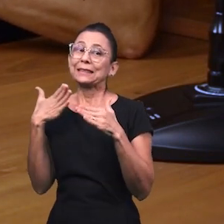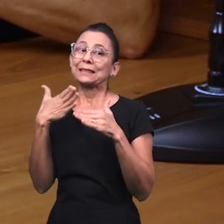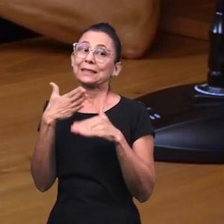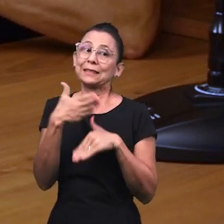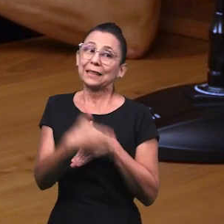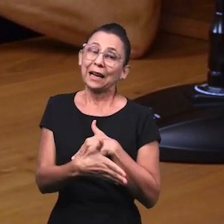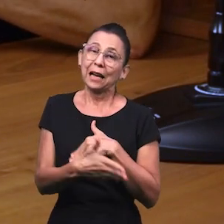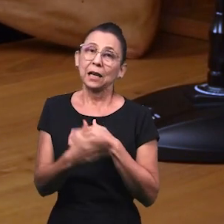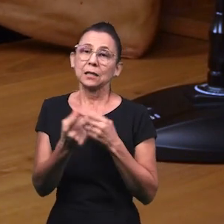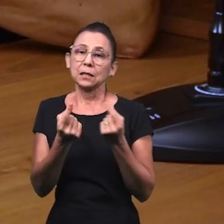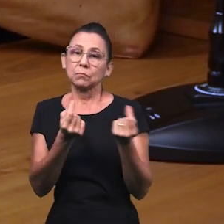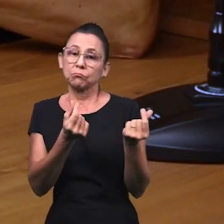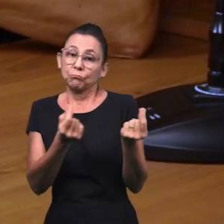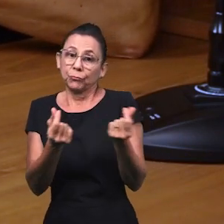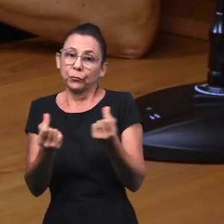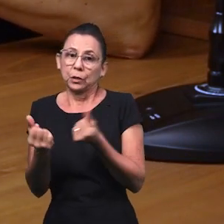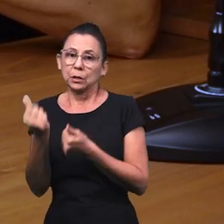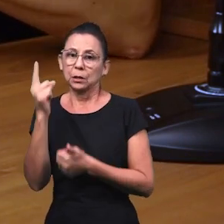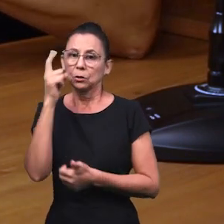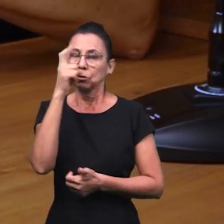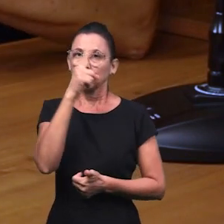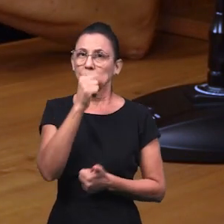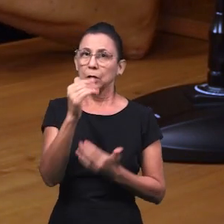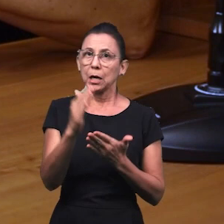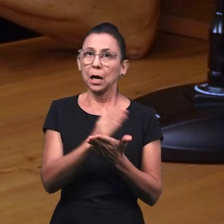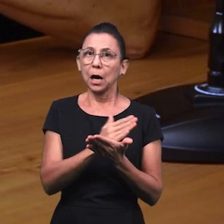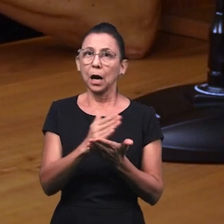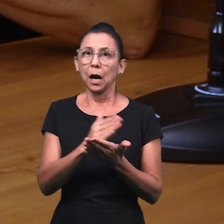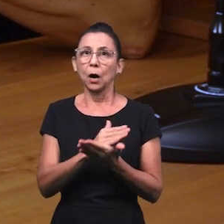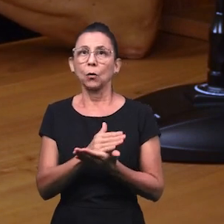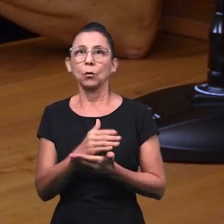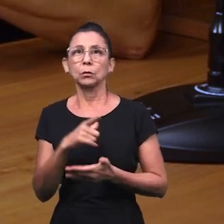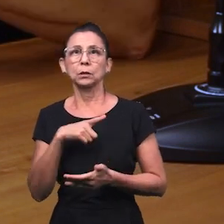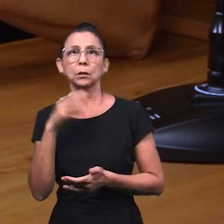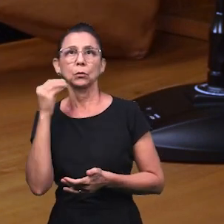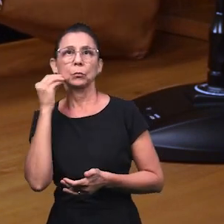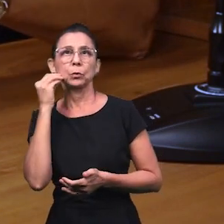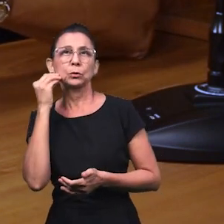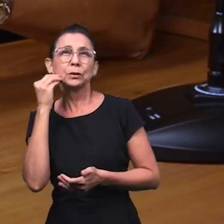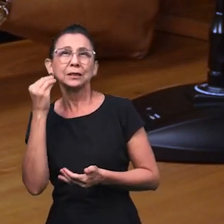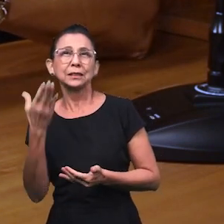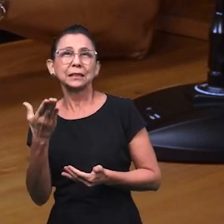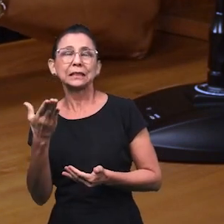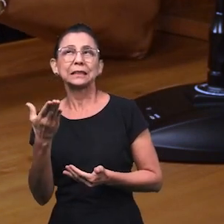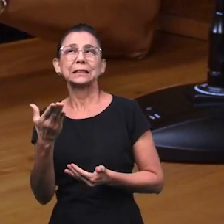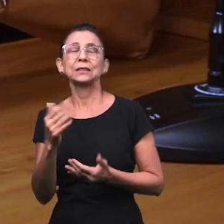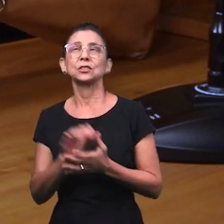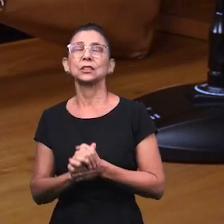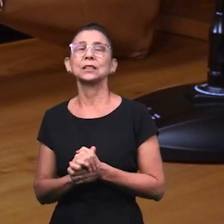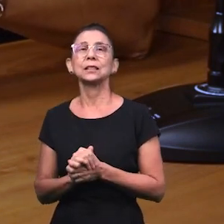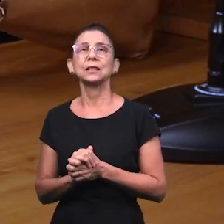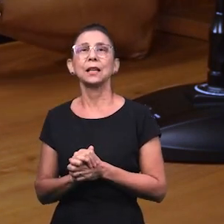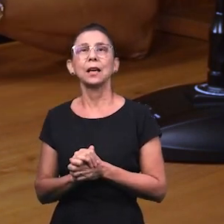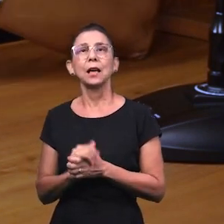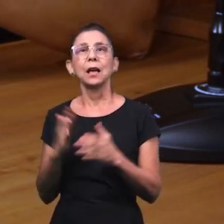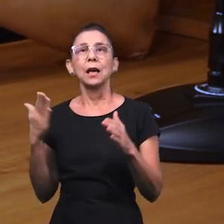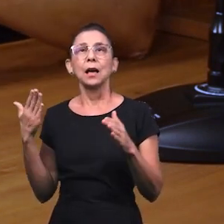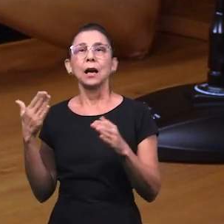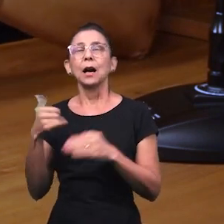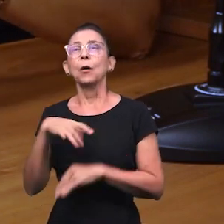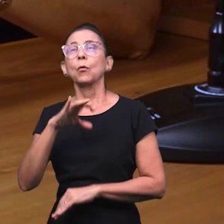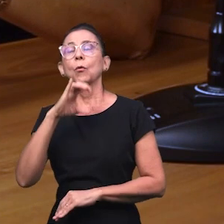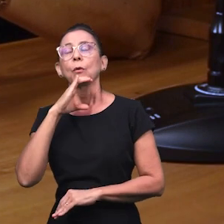sociedade, até por questão financeira. Uns têm oportunidades de ter mais acesso